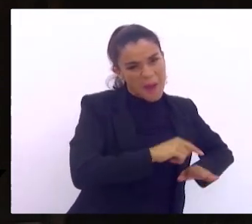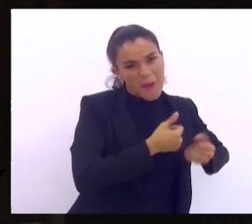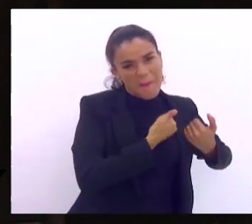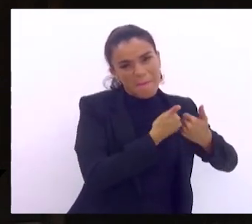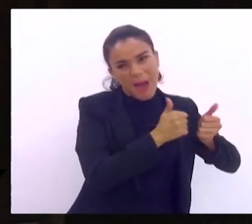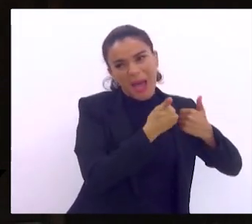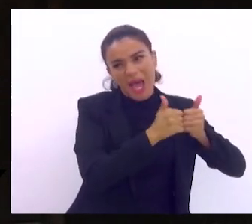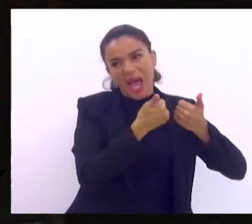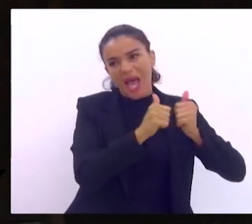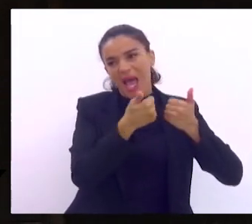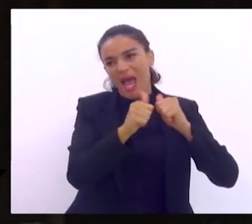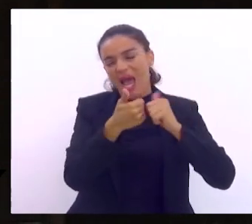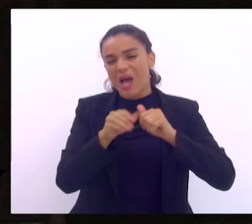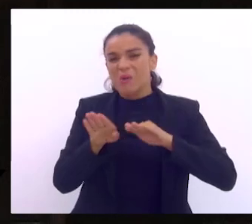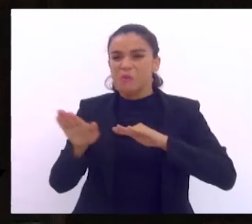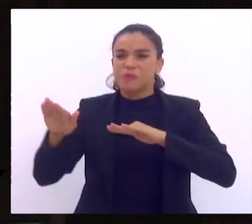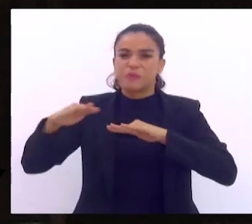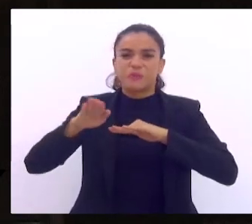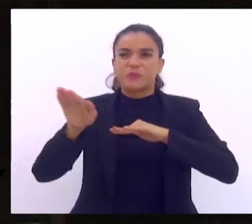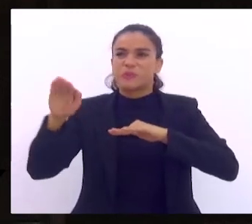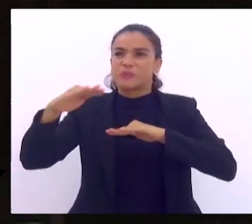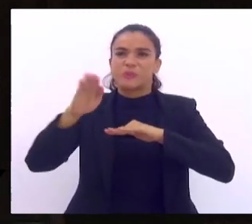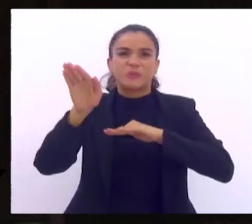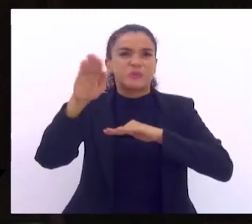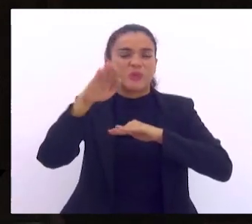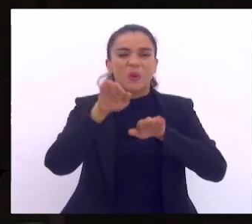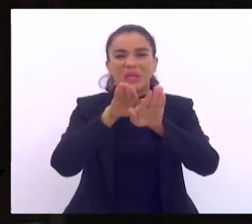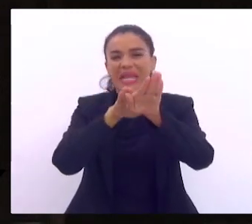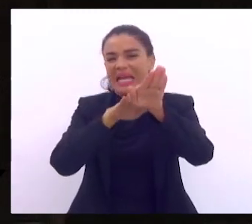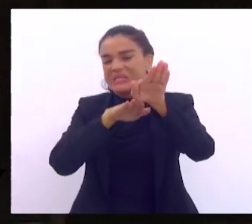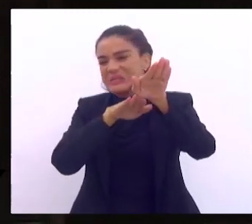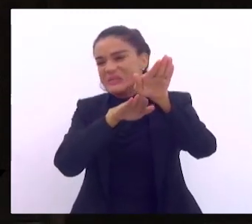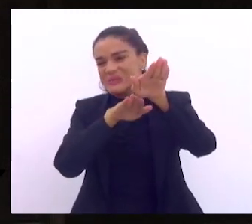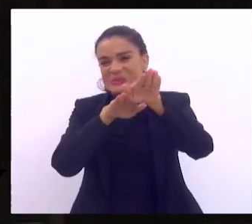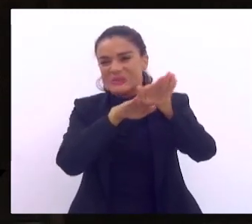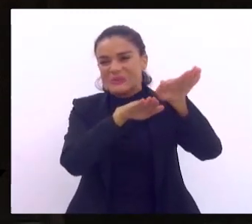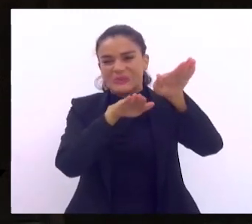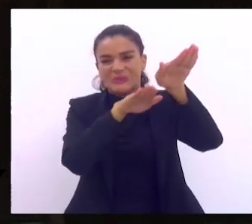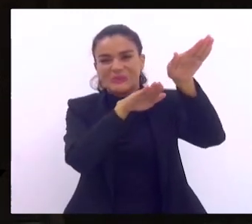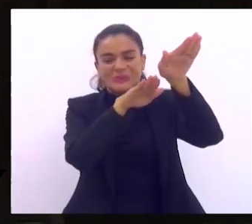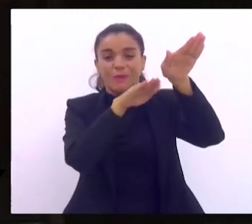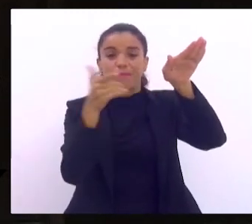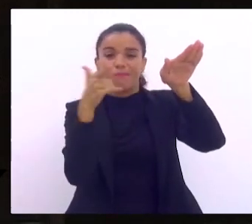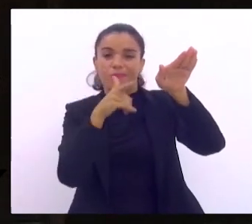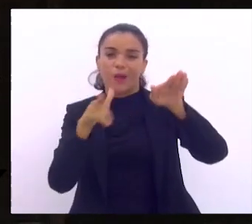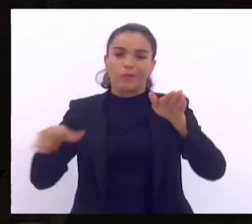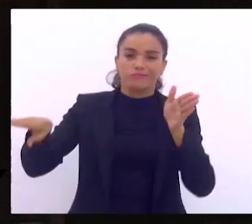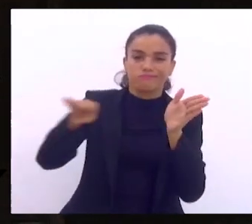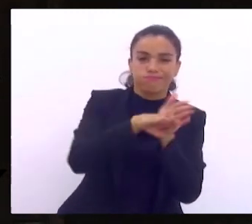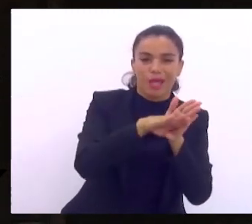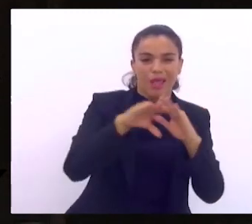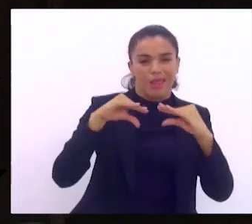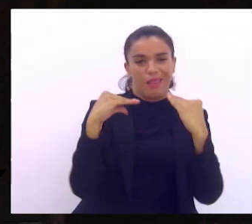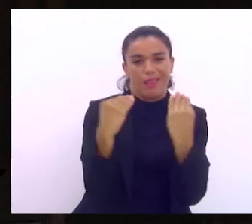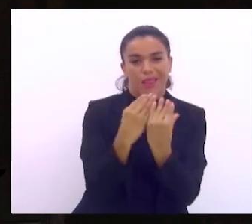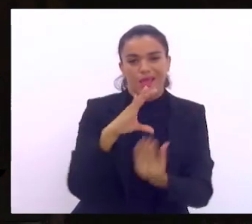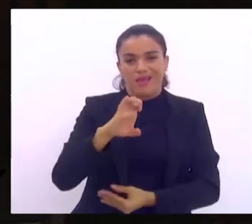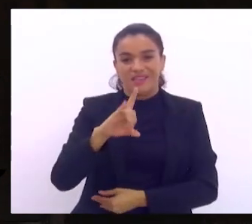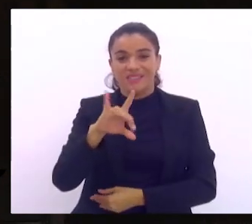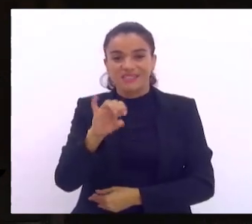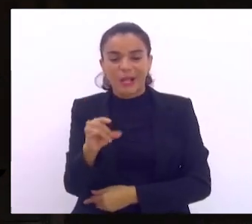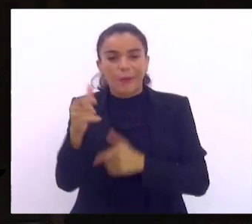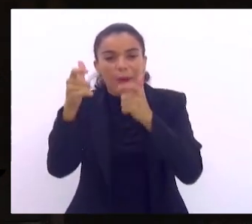todos os dias a Serra Grajaú, Jacarepaguá, pegava um trânsito incrível para poder ir para o estádio Célio de Barros, porque lá era o nosso